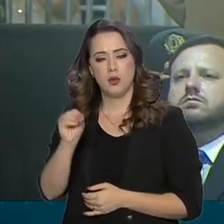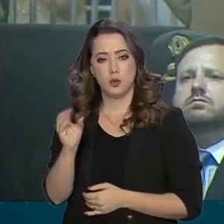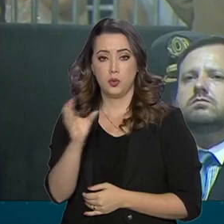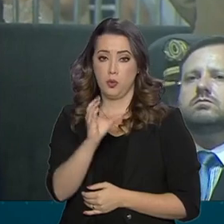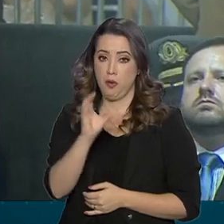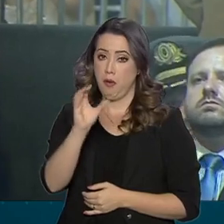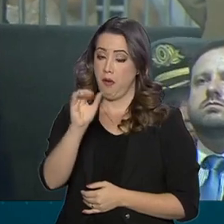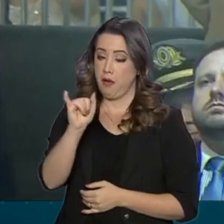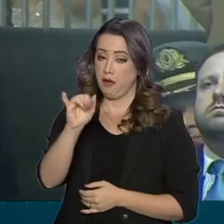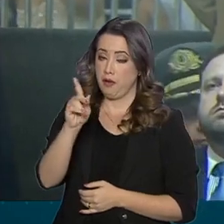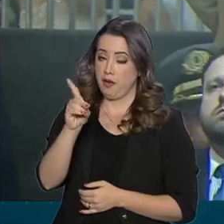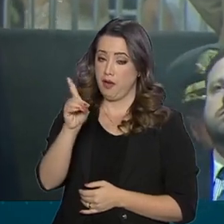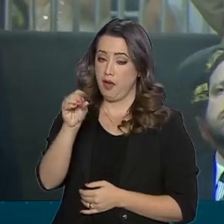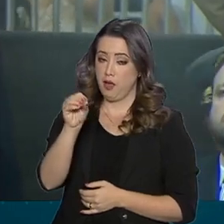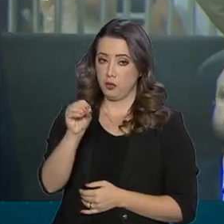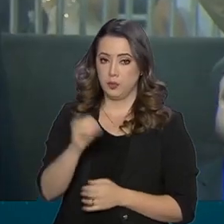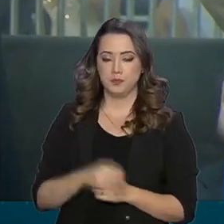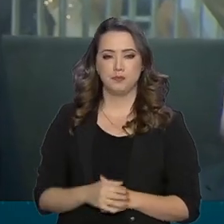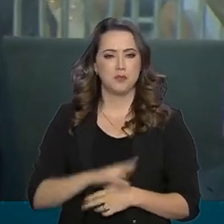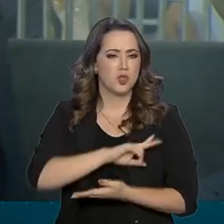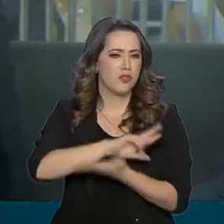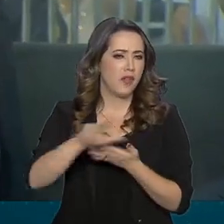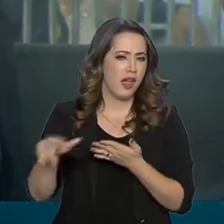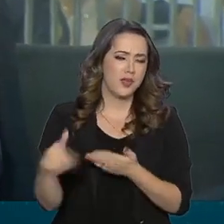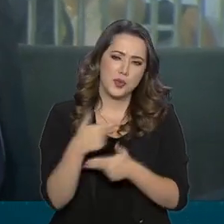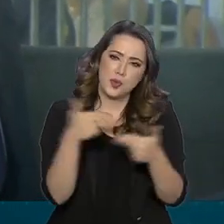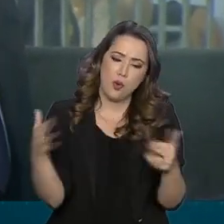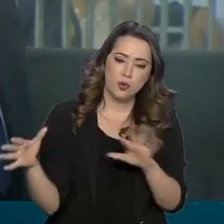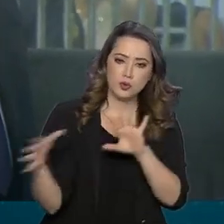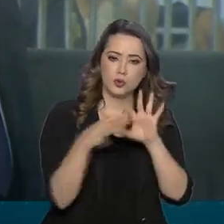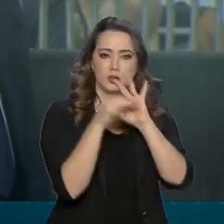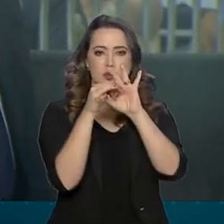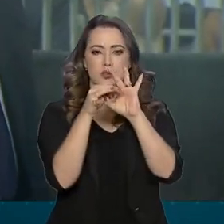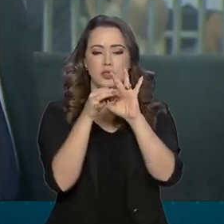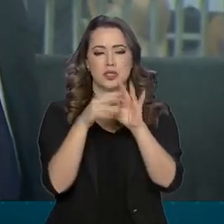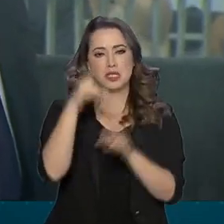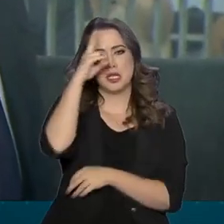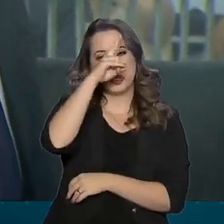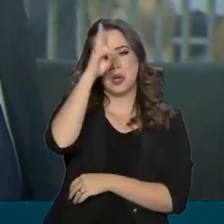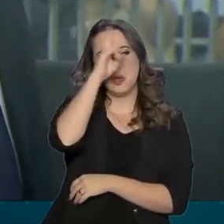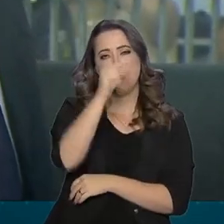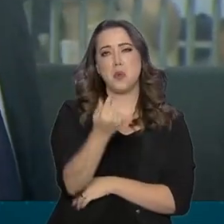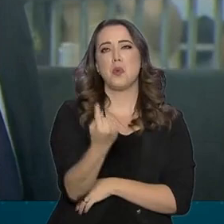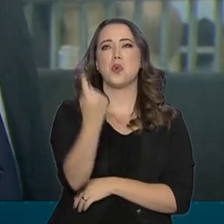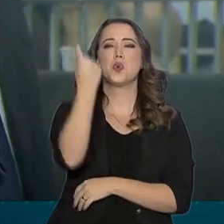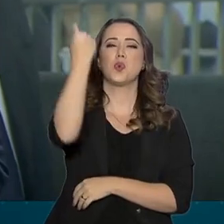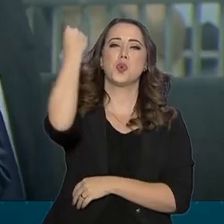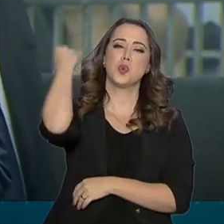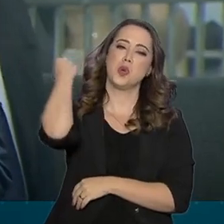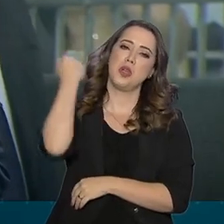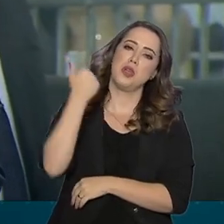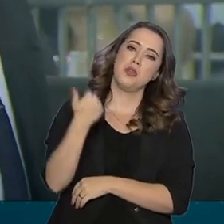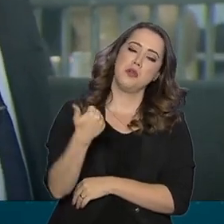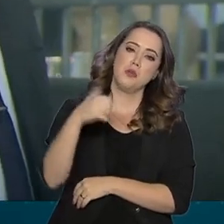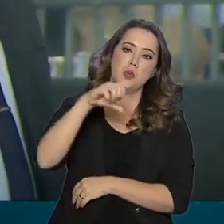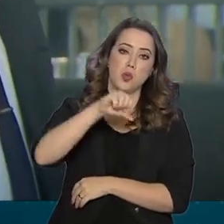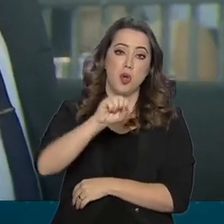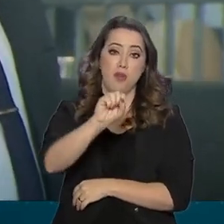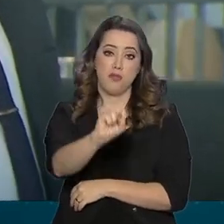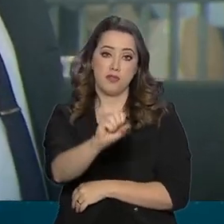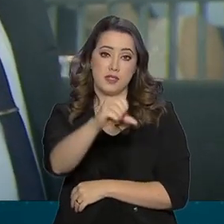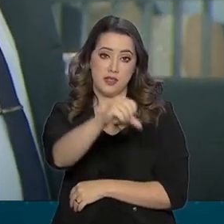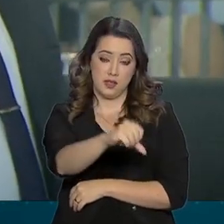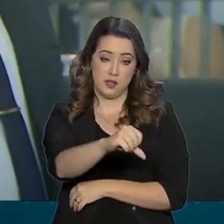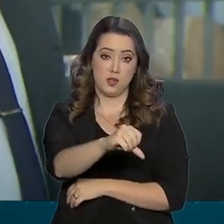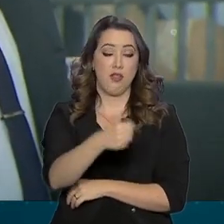muita coisa nos une. Lembro-me, idos 1989, eu era vereador no Rio de